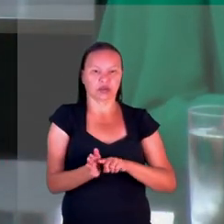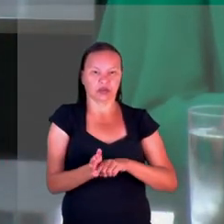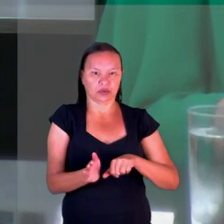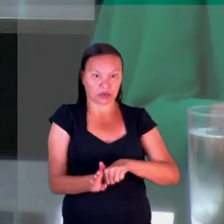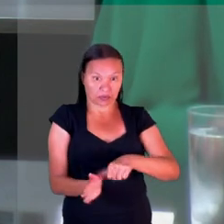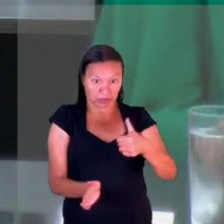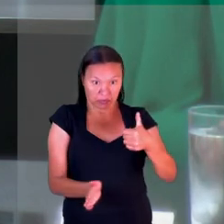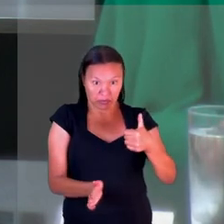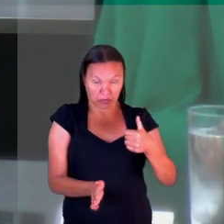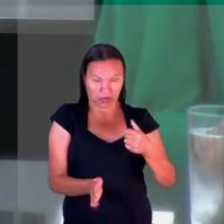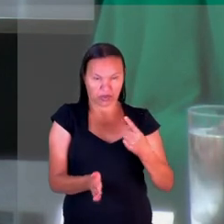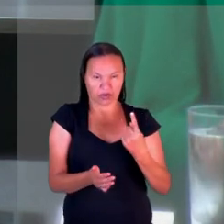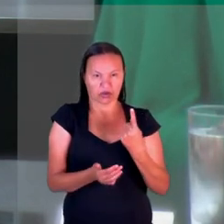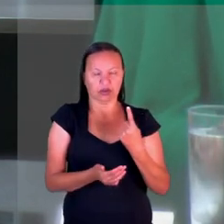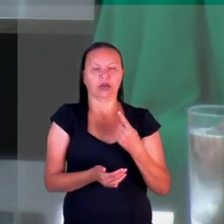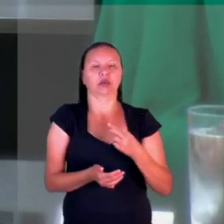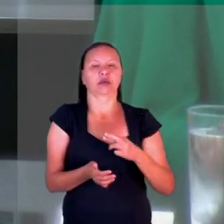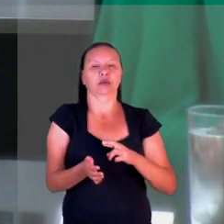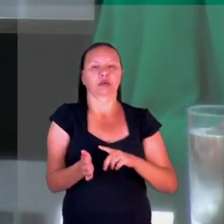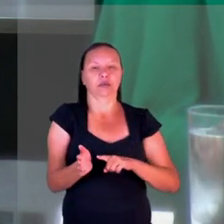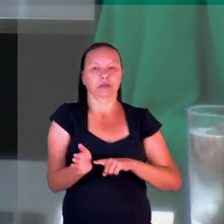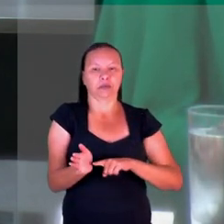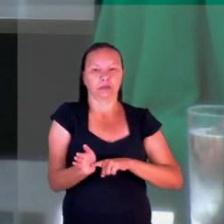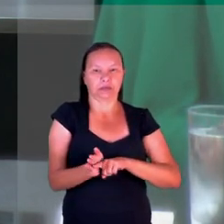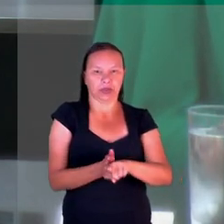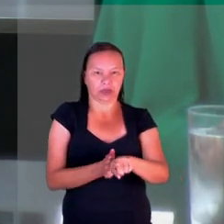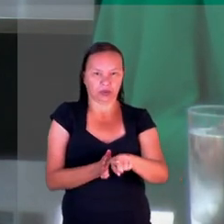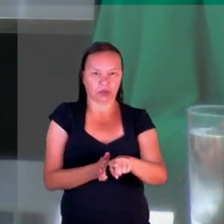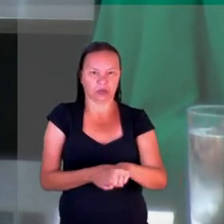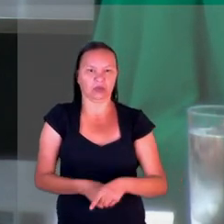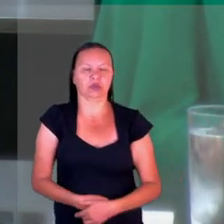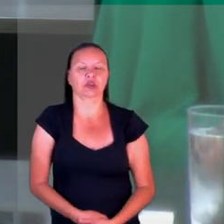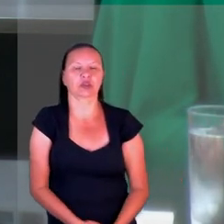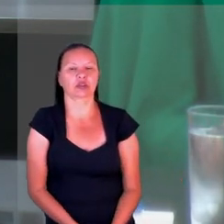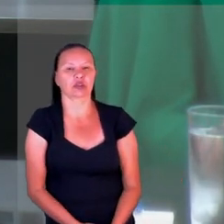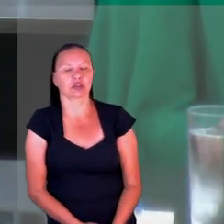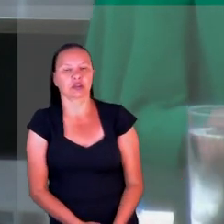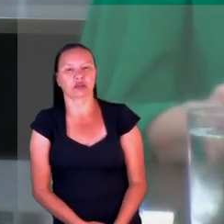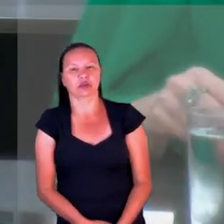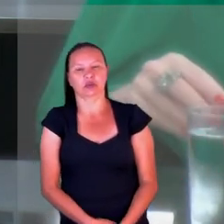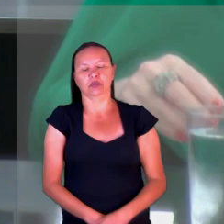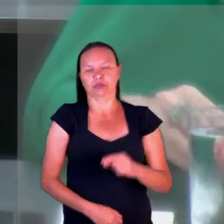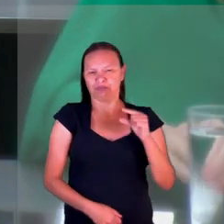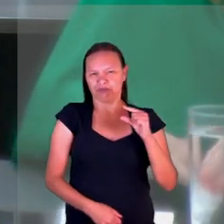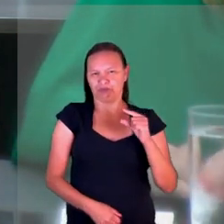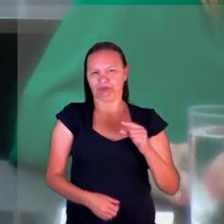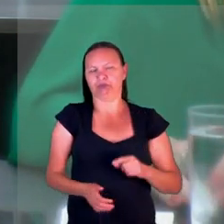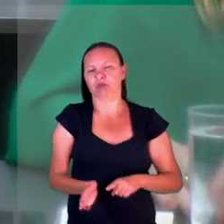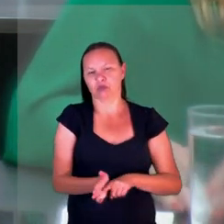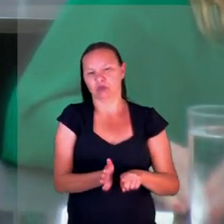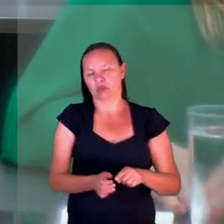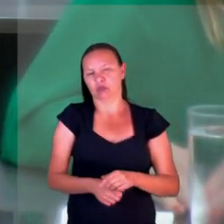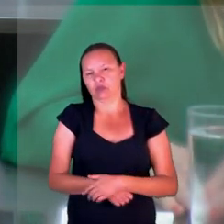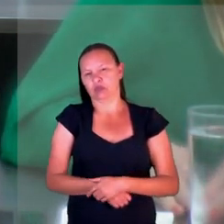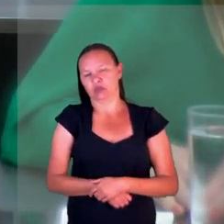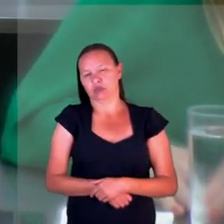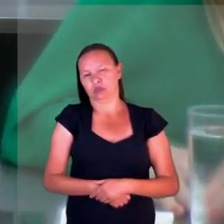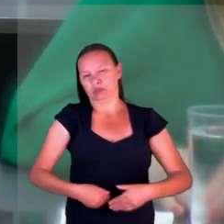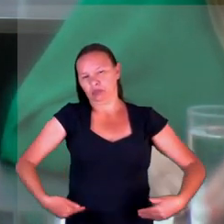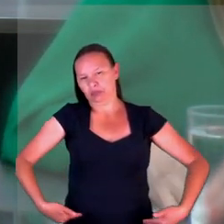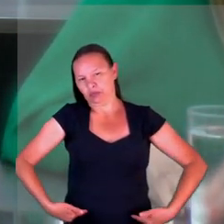privilégio de quem tá na ação da mesa e eu queria Miria que você falasse um pouco sobre a questão da